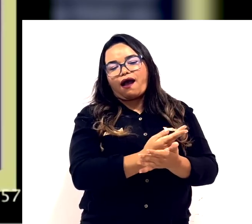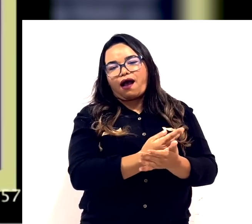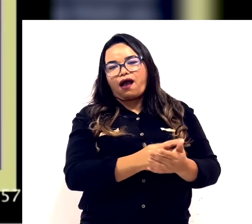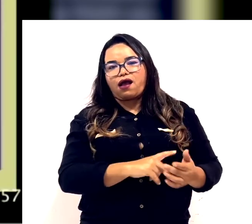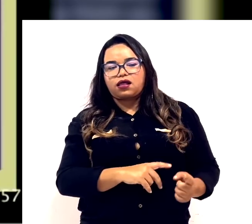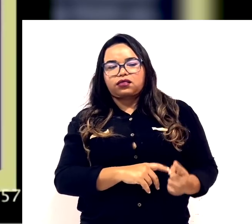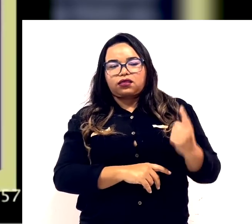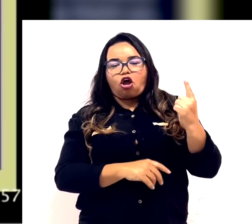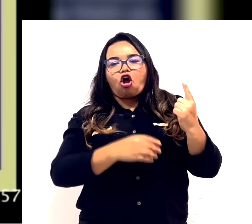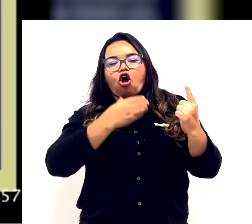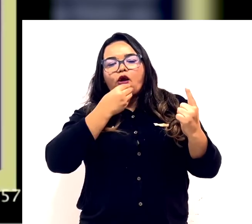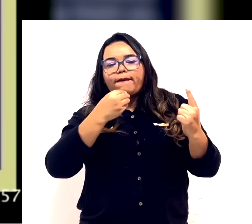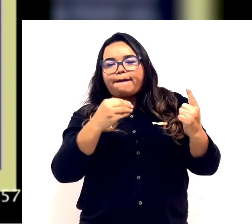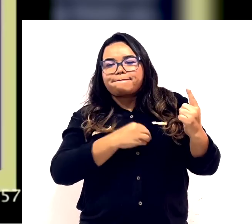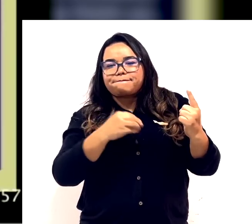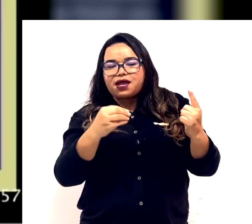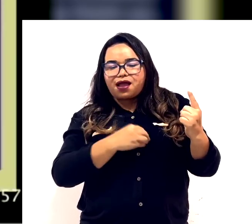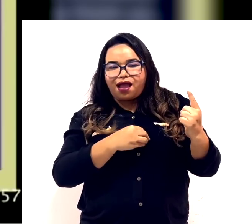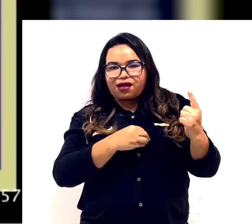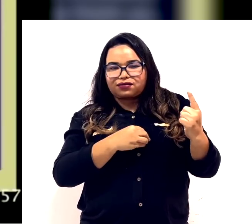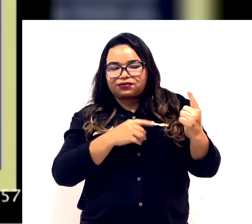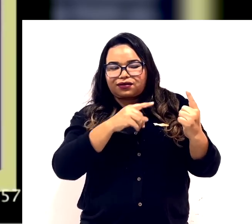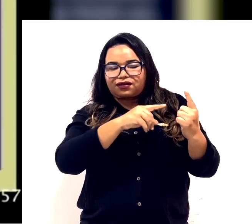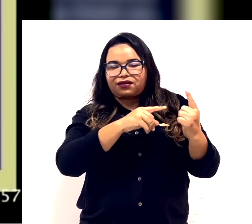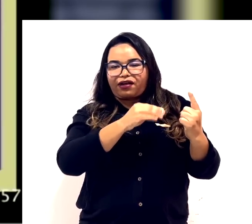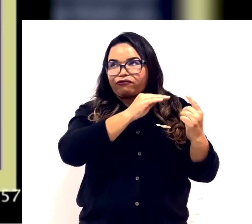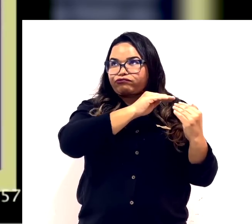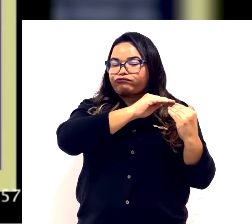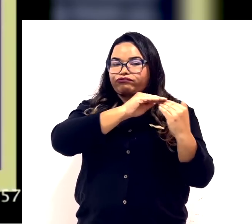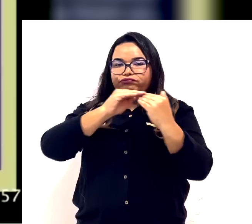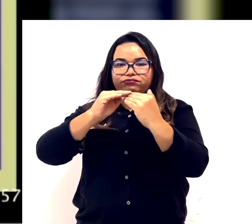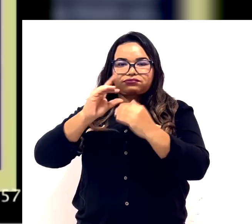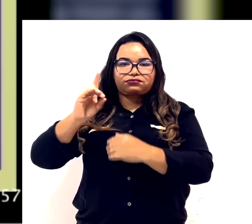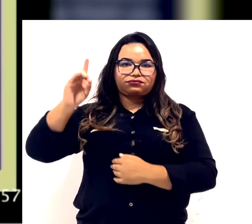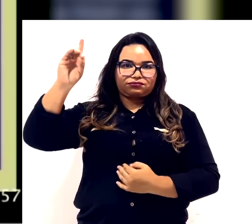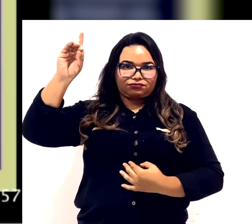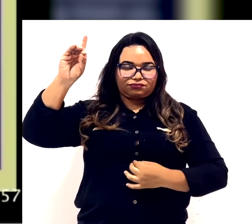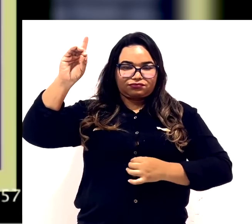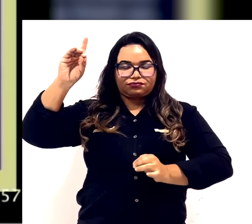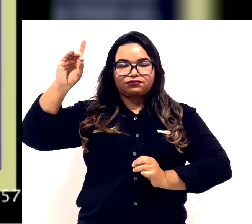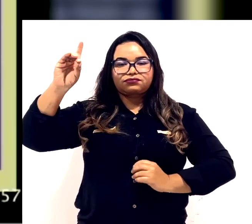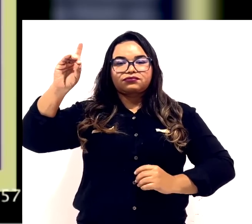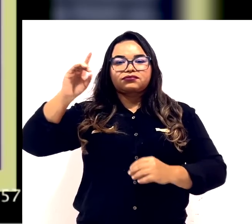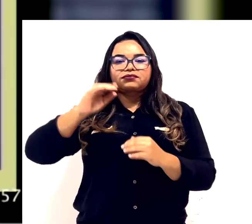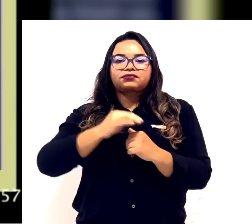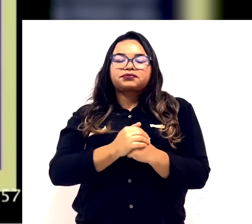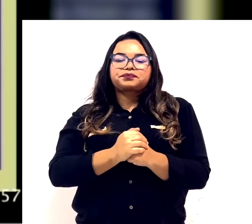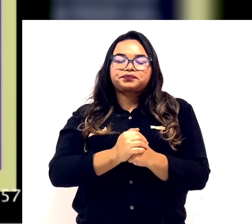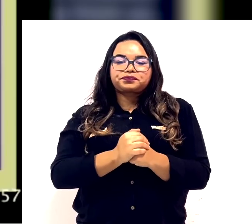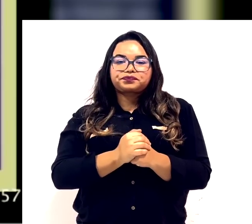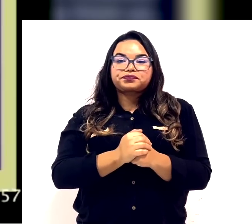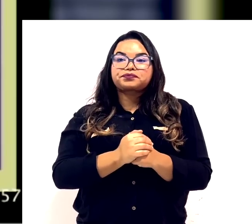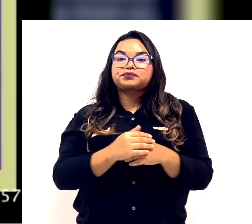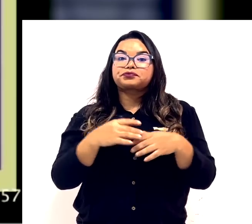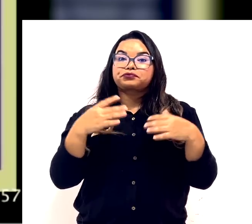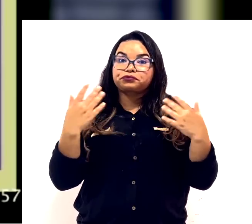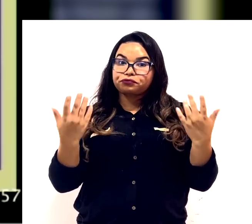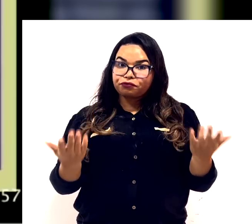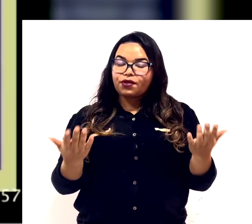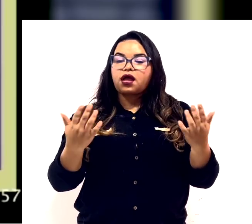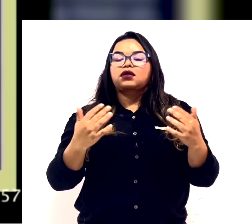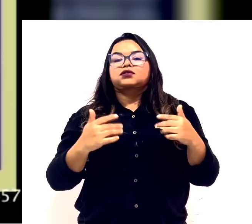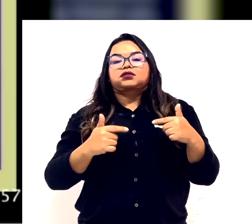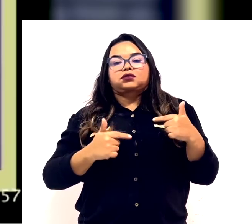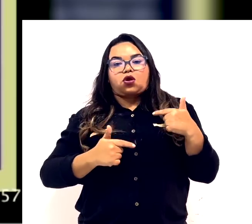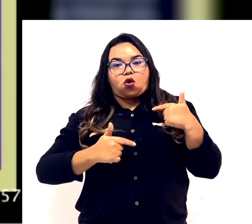se opõe e se levanta contra tudo que se chama Deus, ou se adora, de sorte que se assentará como Deus no templo